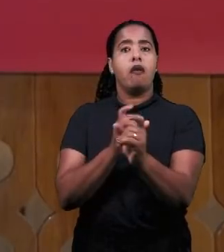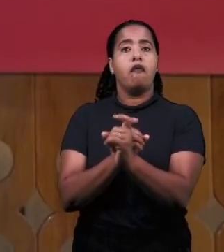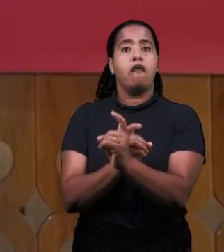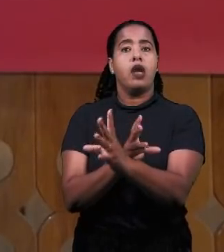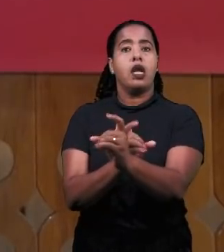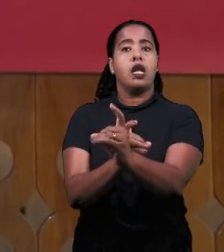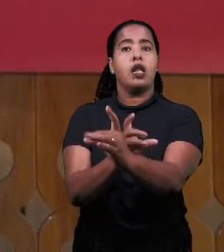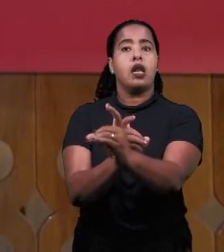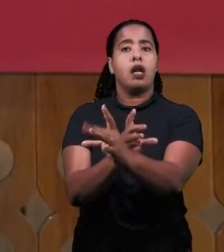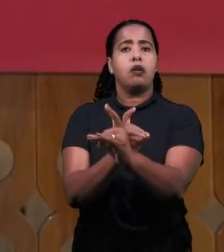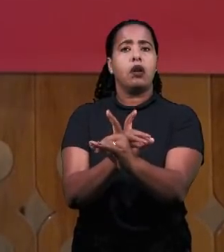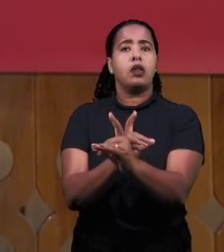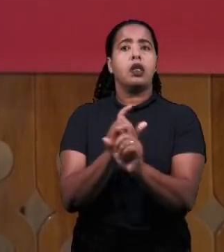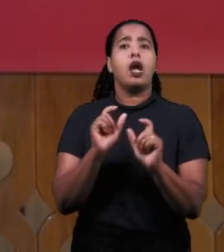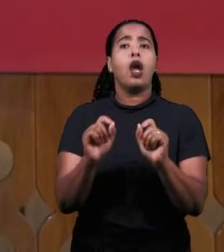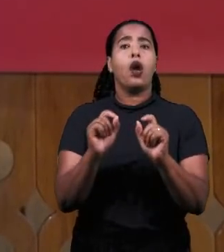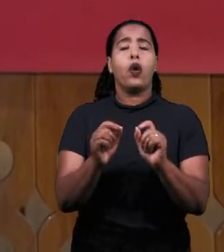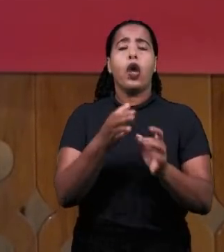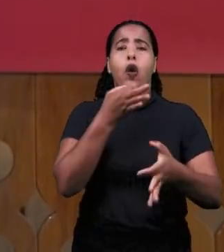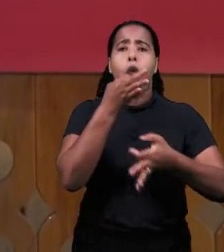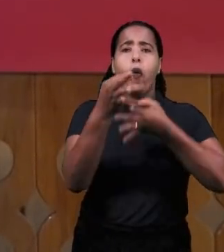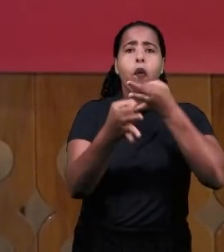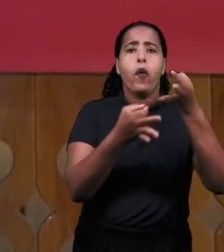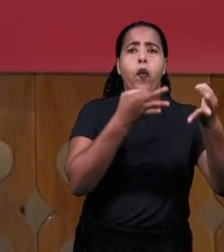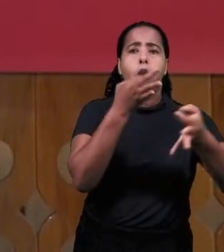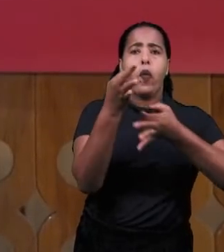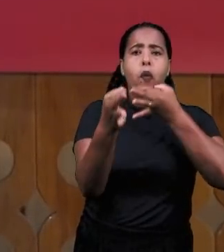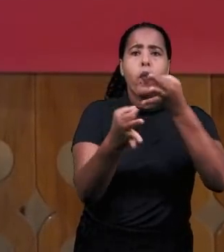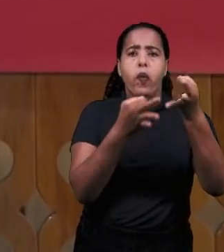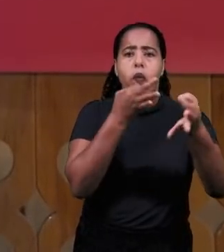ele entra com um argumento, que é o argumento,